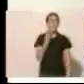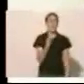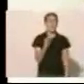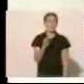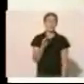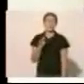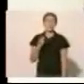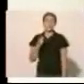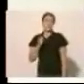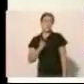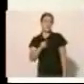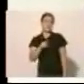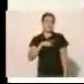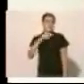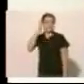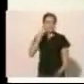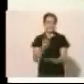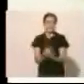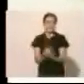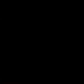Se a gente for lá também, né? Tchau. Morte.